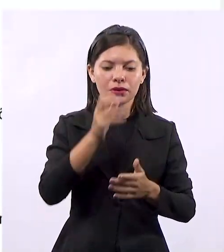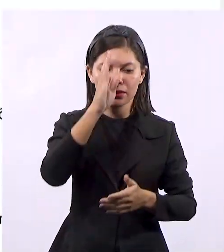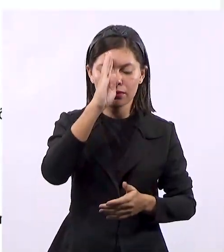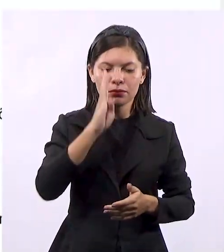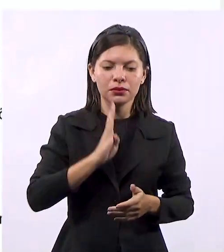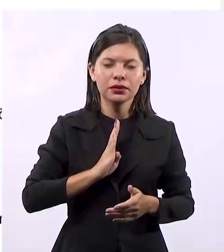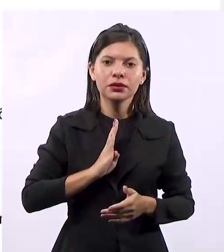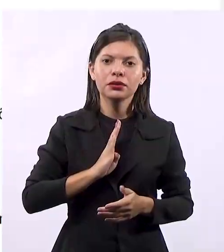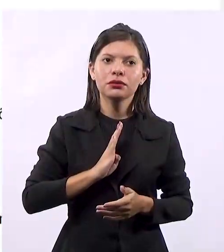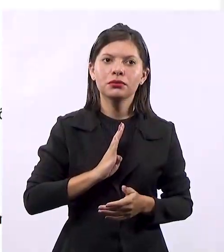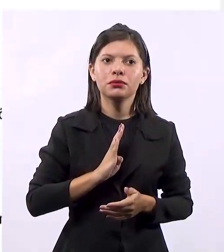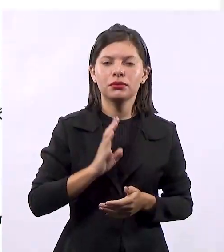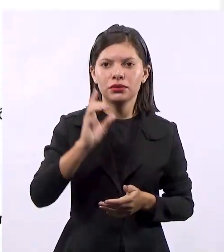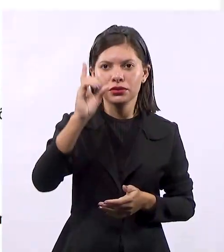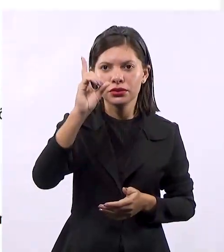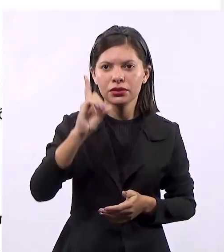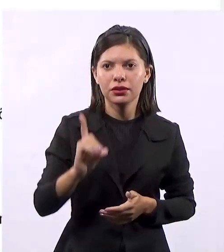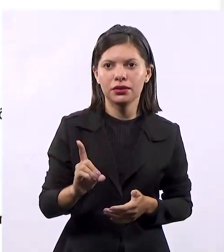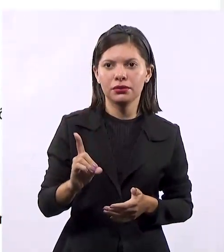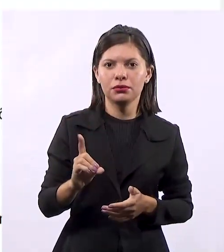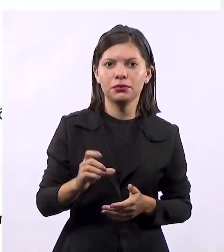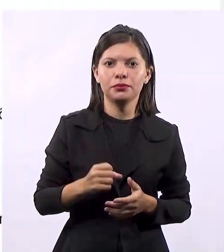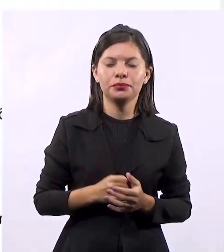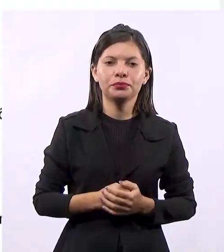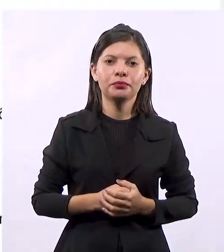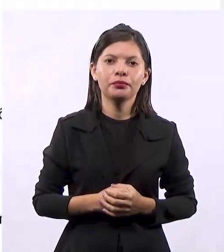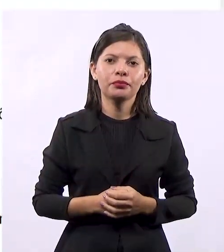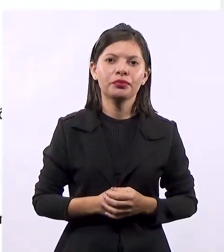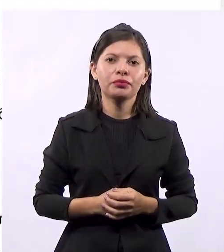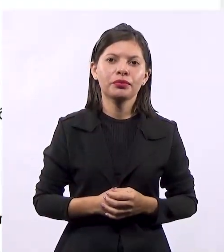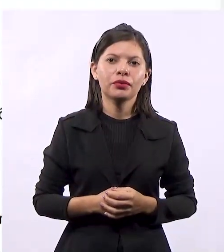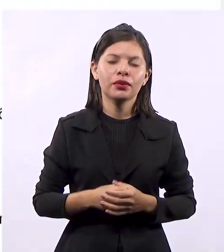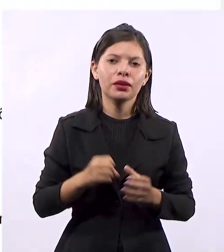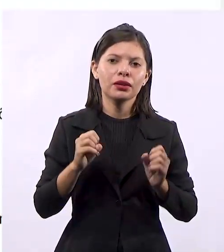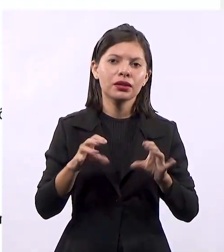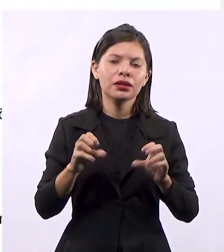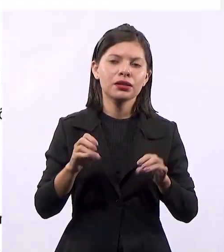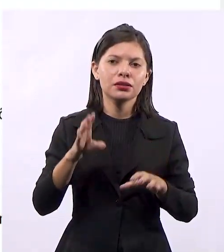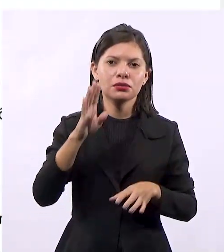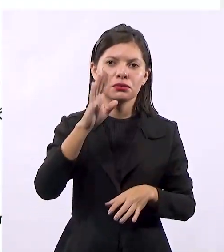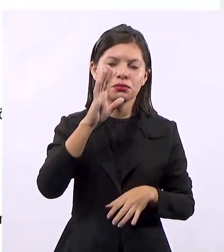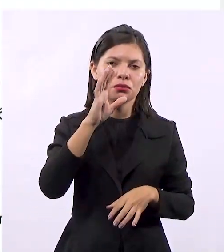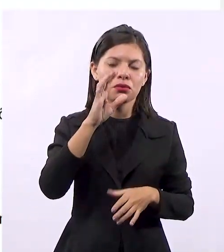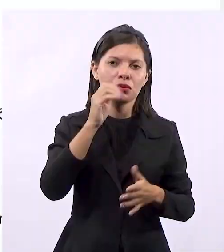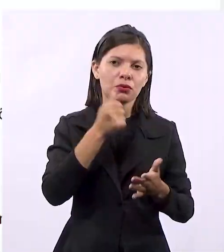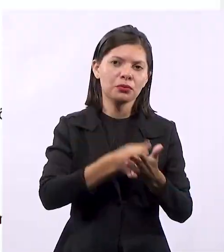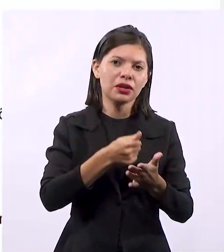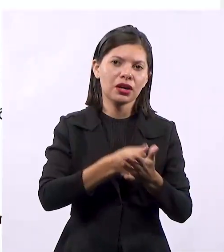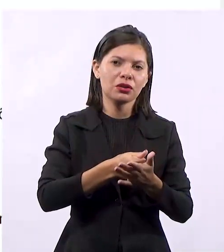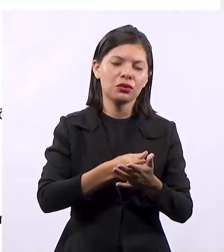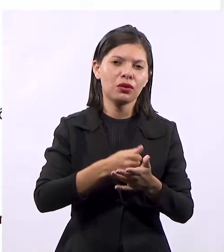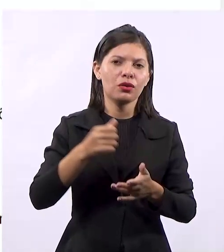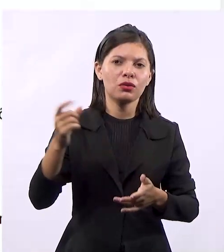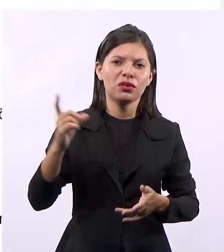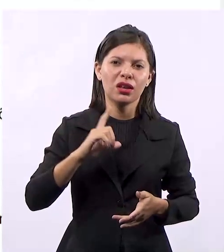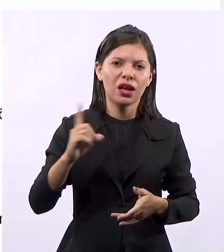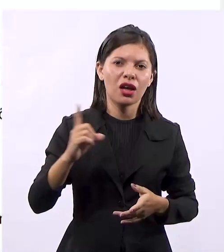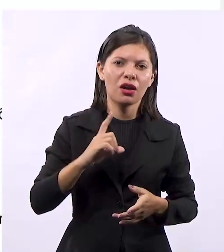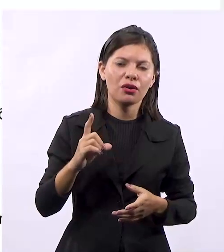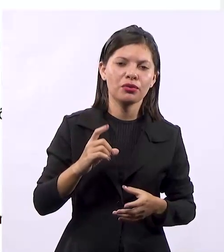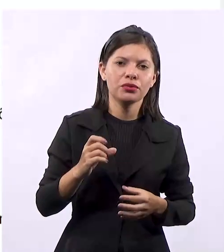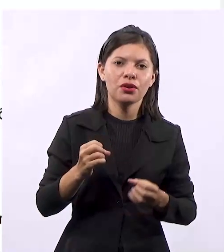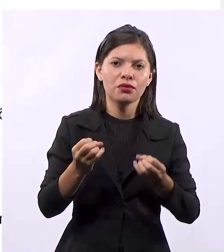o acesso ao ensino obrigatório e gratuito é direito público subjetivo, o não oferecimento do ensino obrigatório pelo